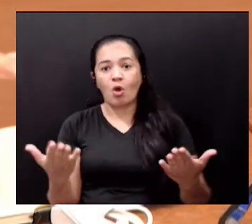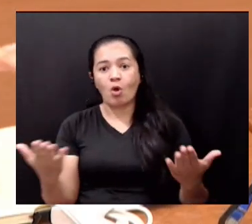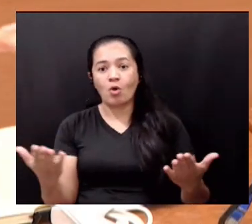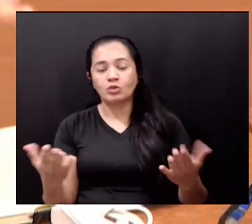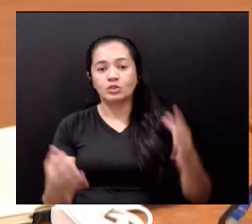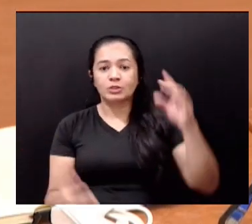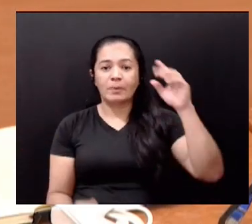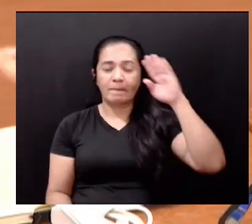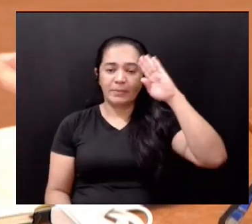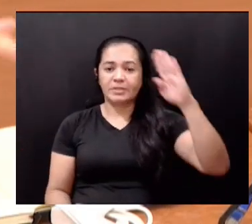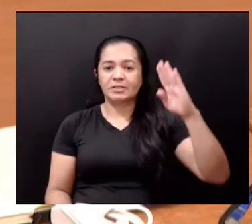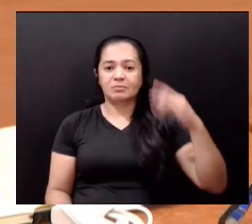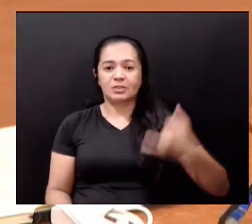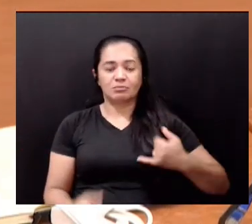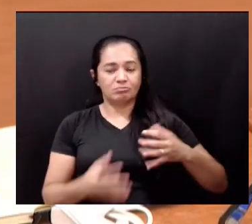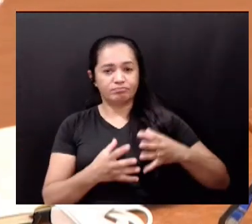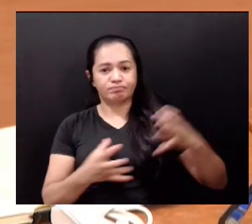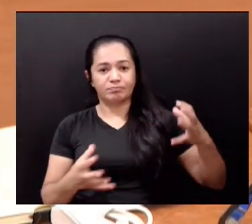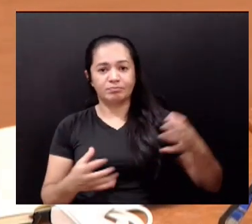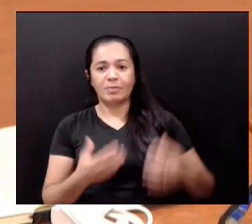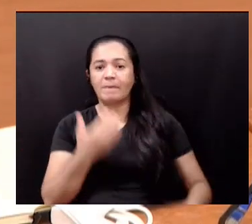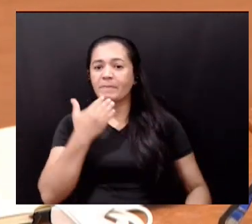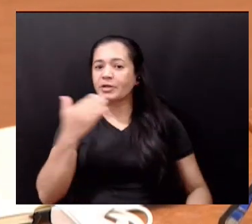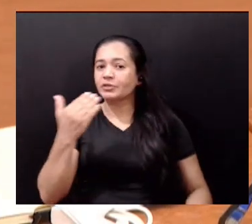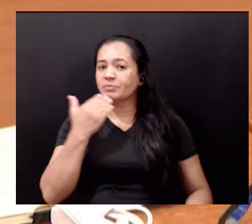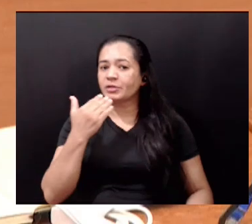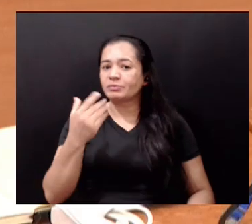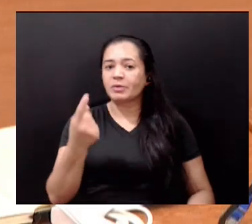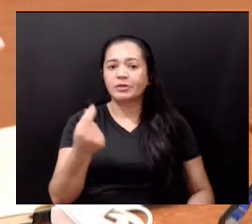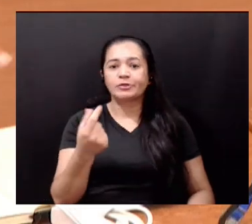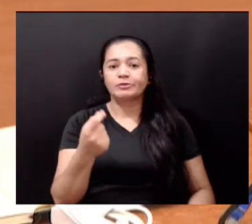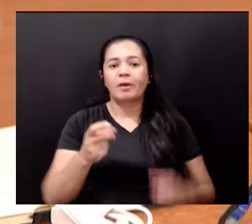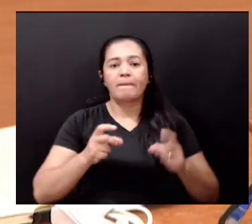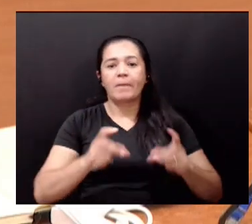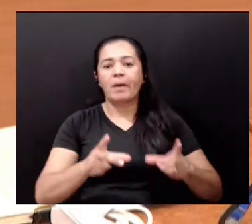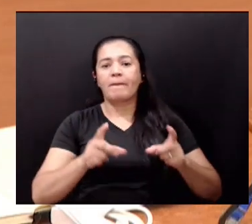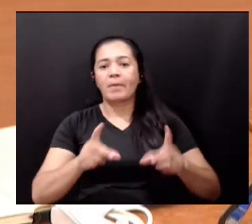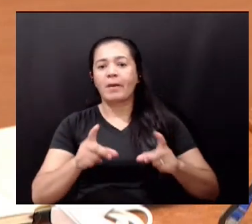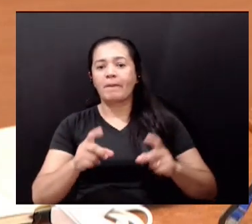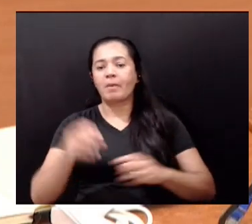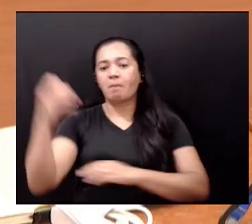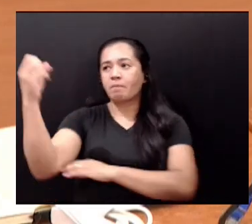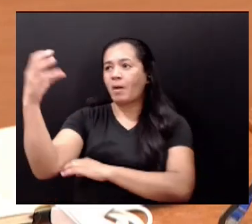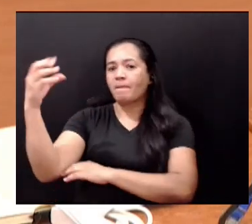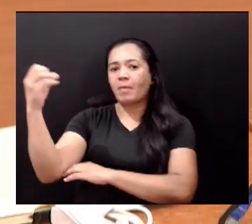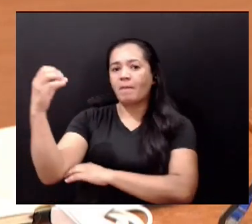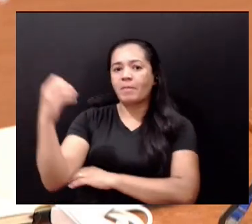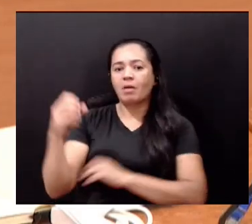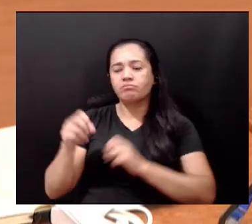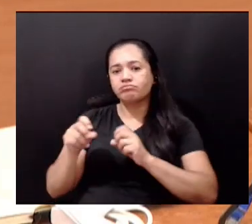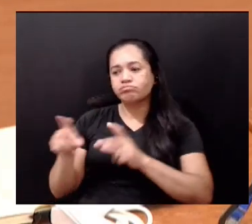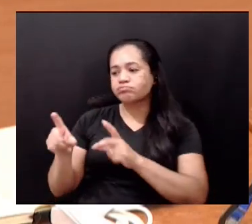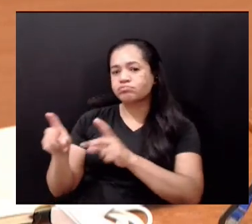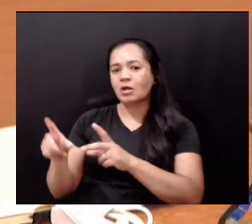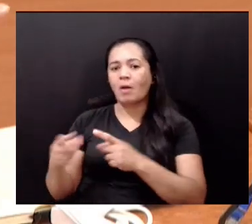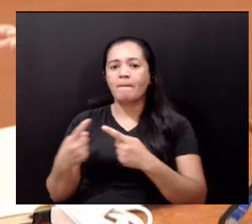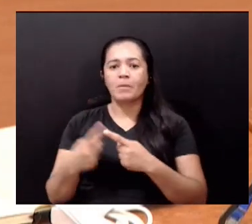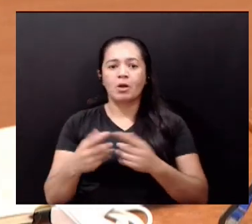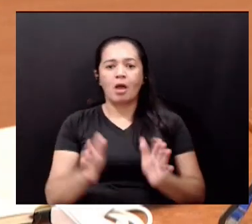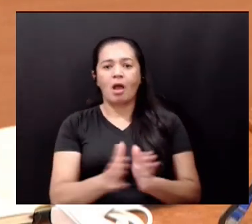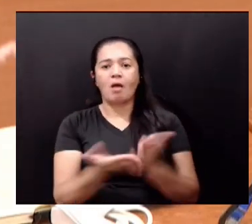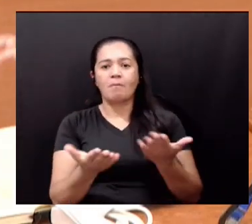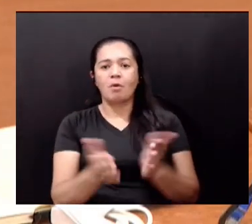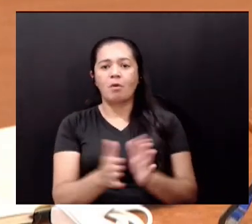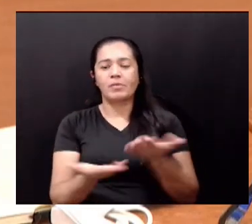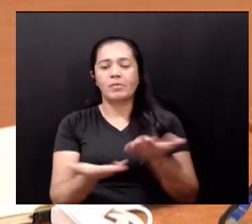sinais, pedindo dinheiro, vendendo coisa no semáforo, né? A pobreza a pobreza nos